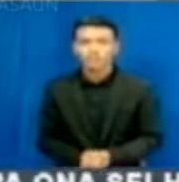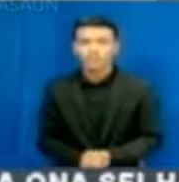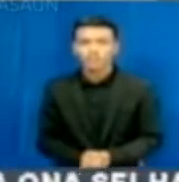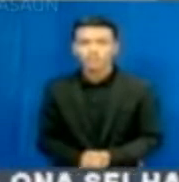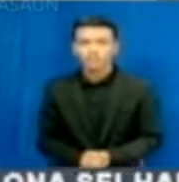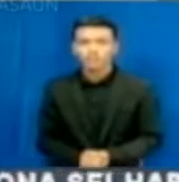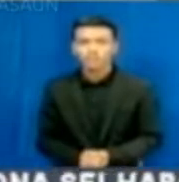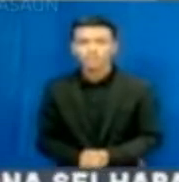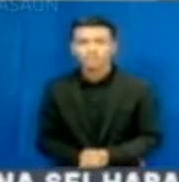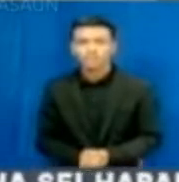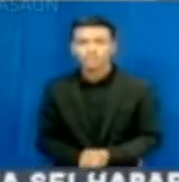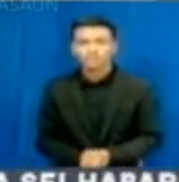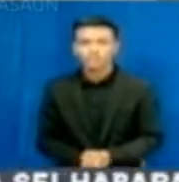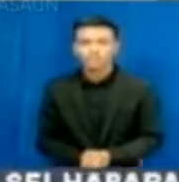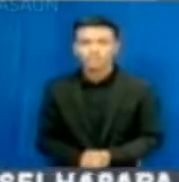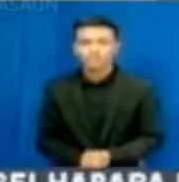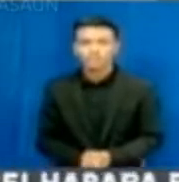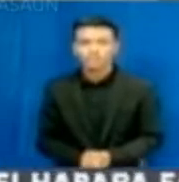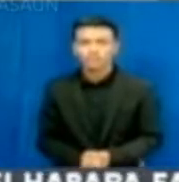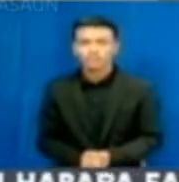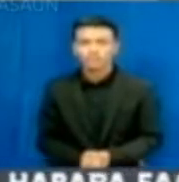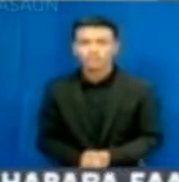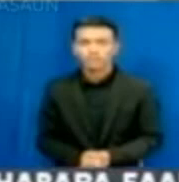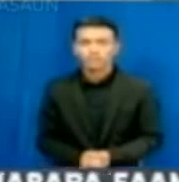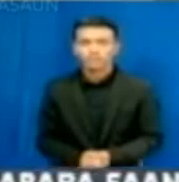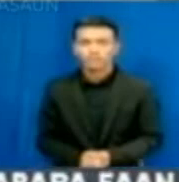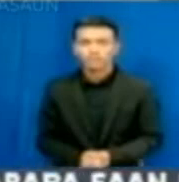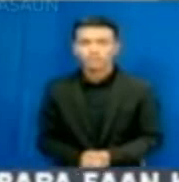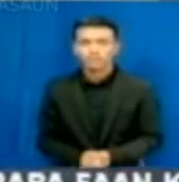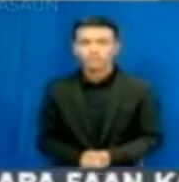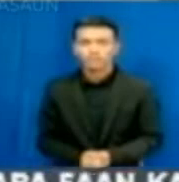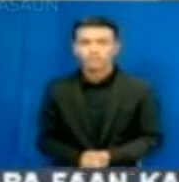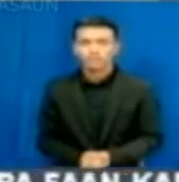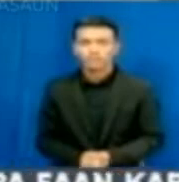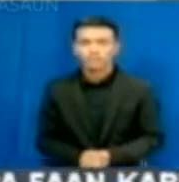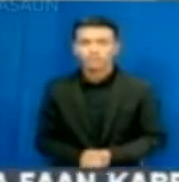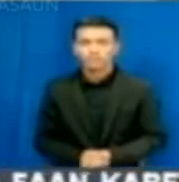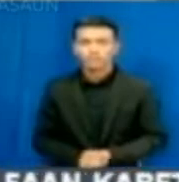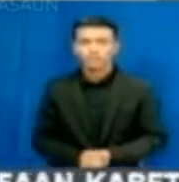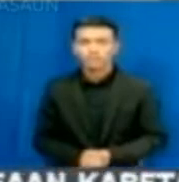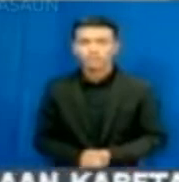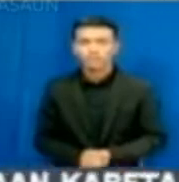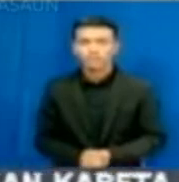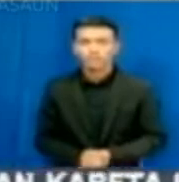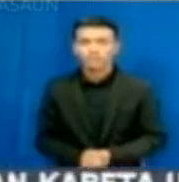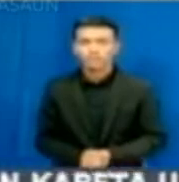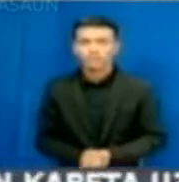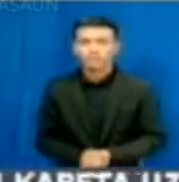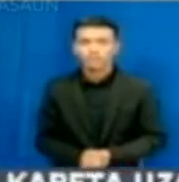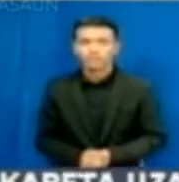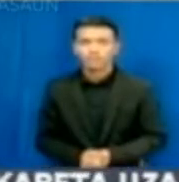ensuring that women are not left behind in the story of growth. The message from the President to UN Women is to